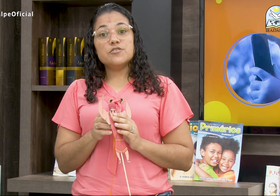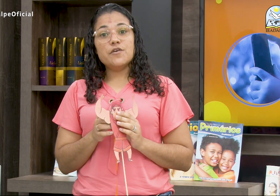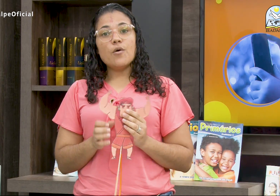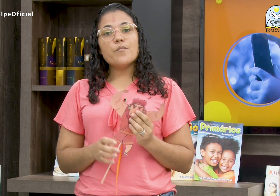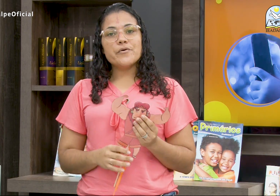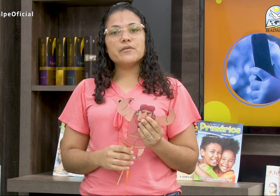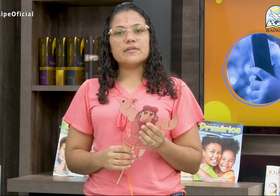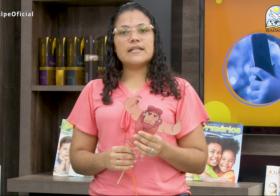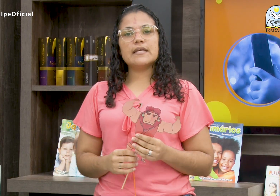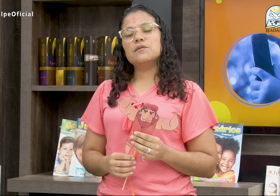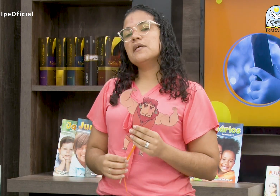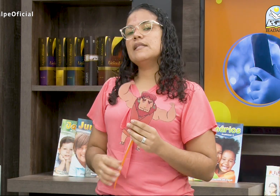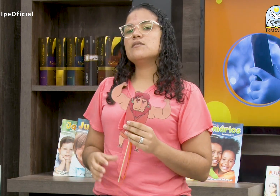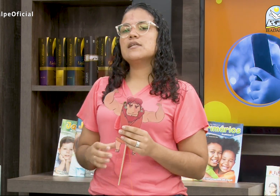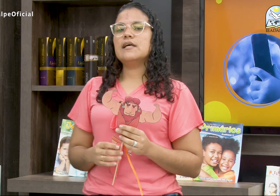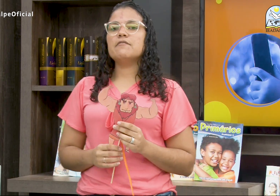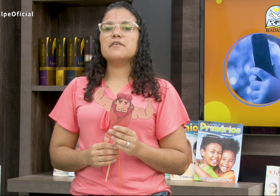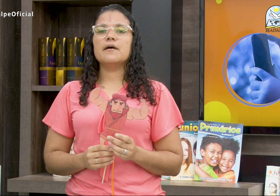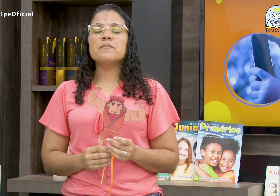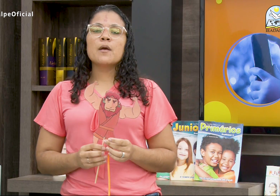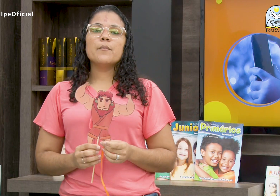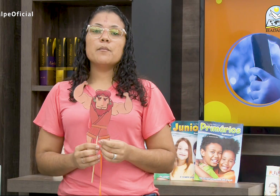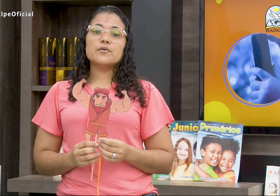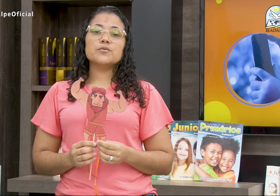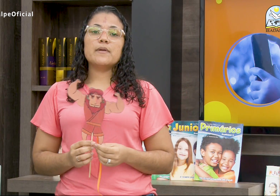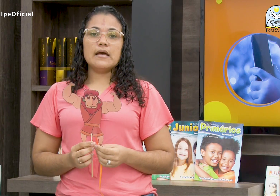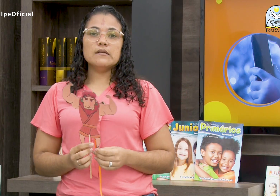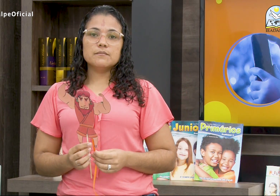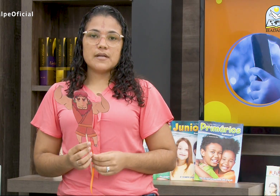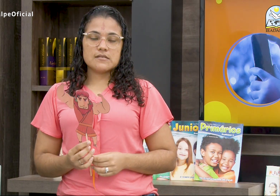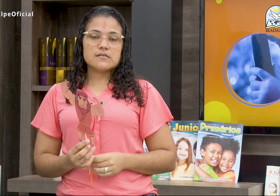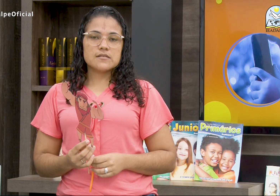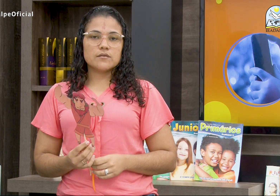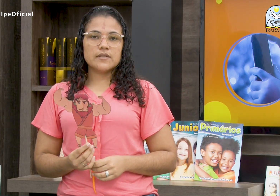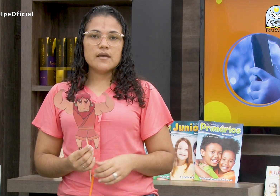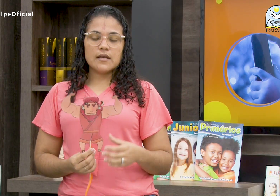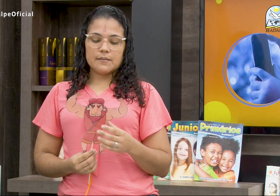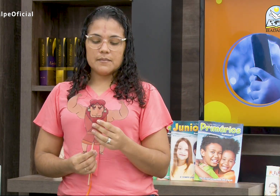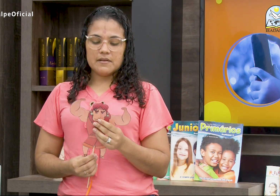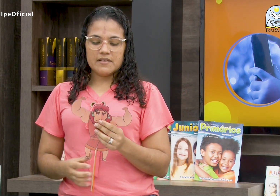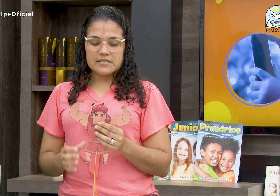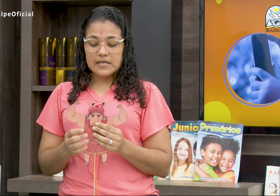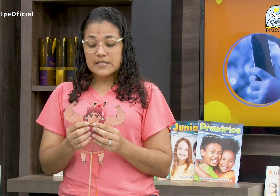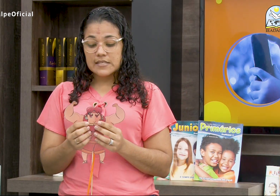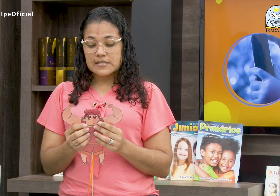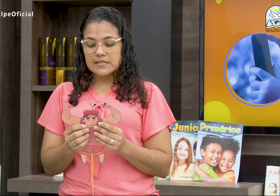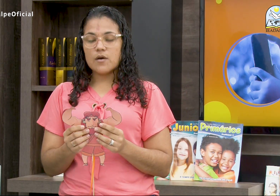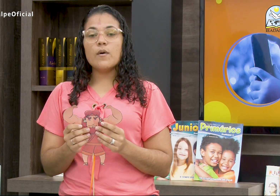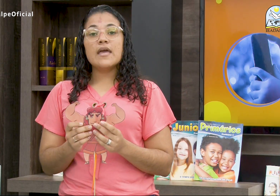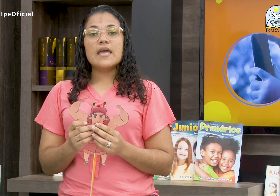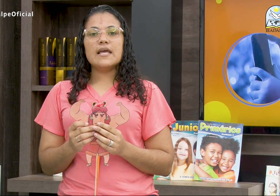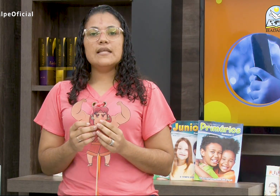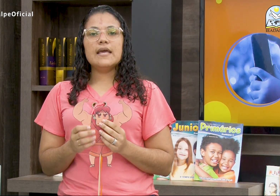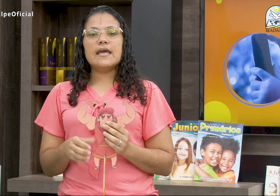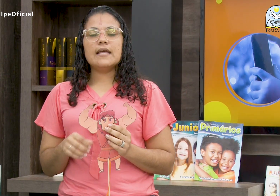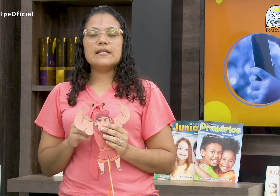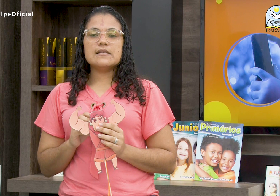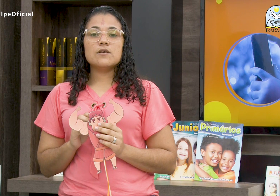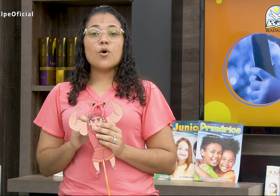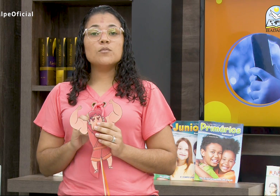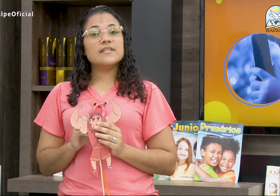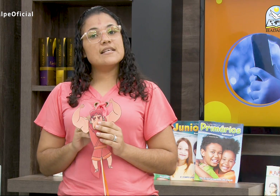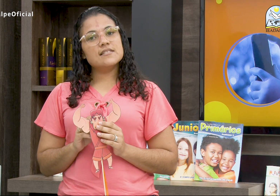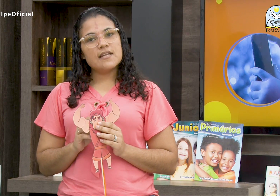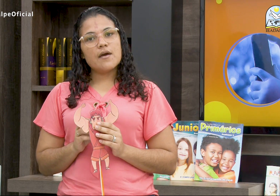se desviou muito, né, daquilo que Deus ele havia proposto para Sansão, né? A Bíblia vai dizer que Sansão, ele